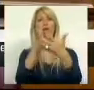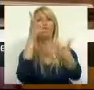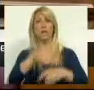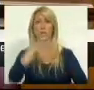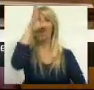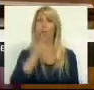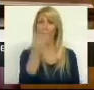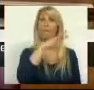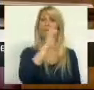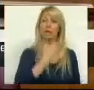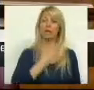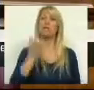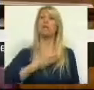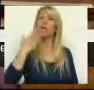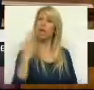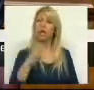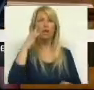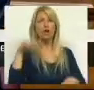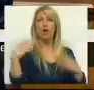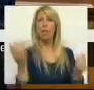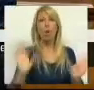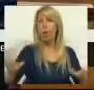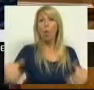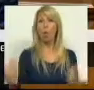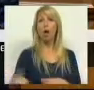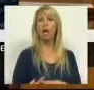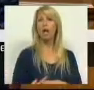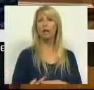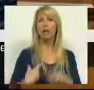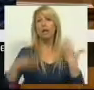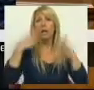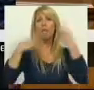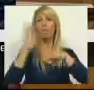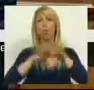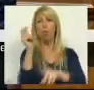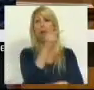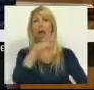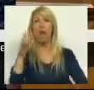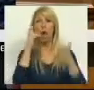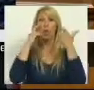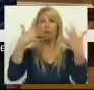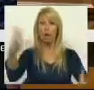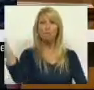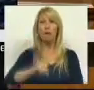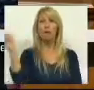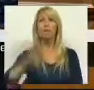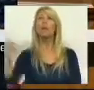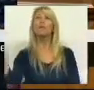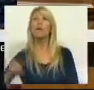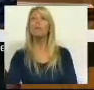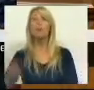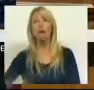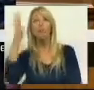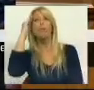que o Governo PSD-CDS não mostra qualquer interesse em aprender com os erros crassos sucessivamente cometidos nas